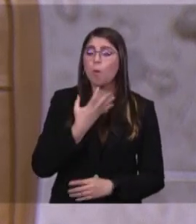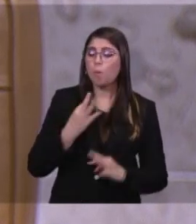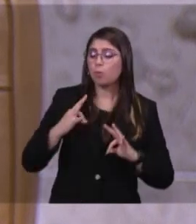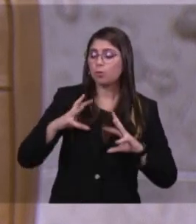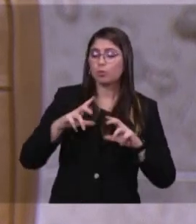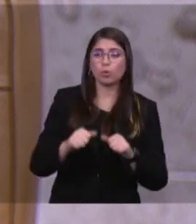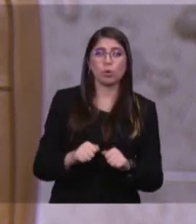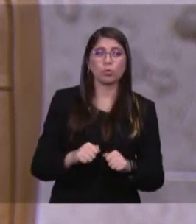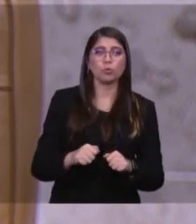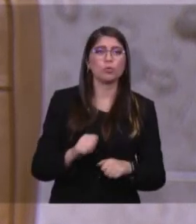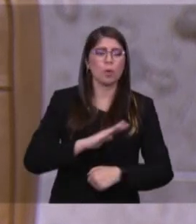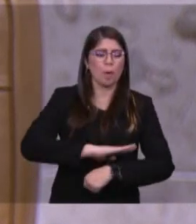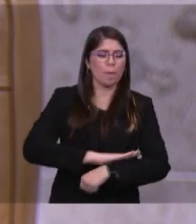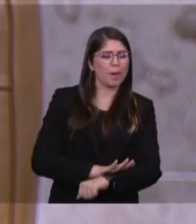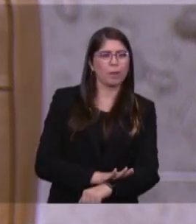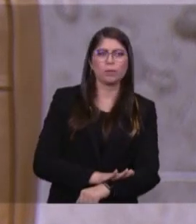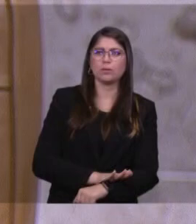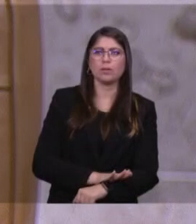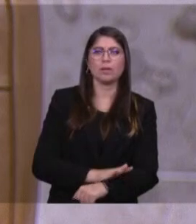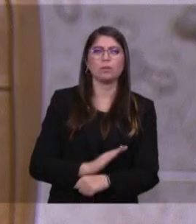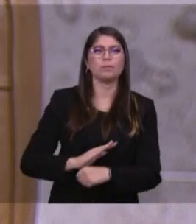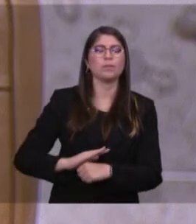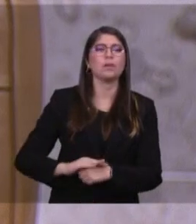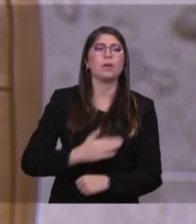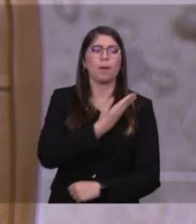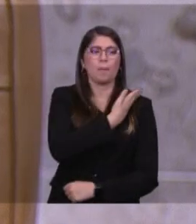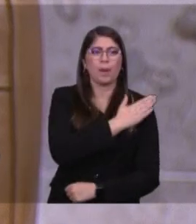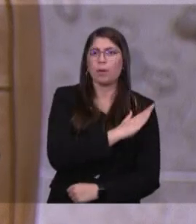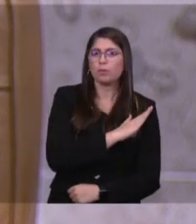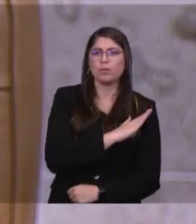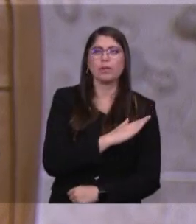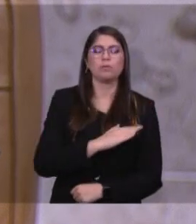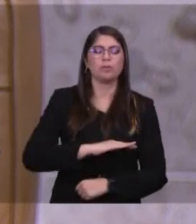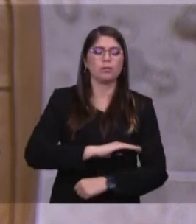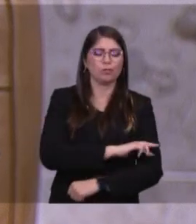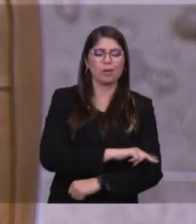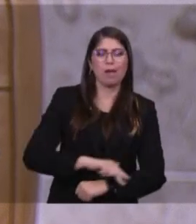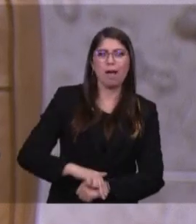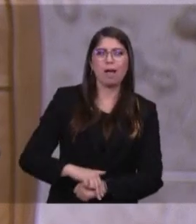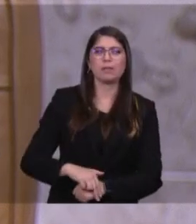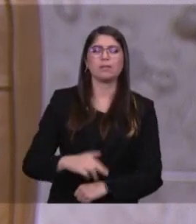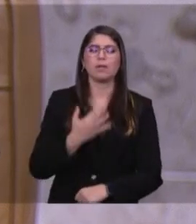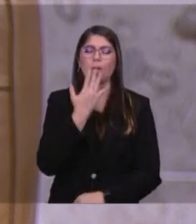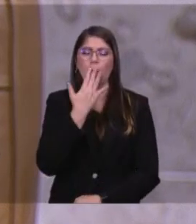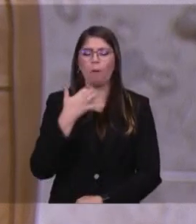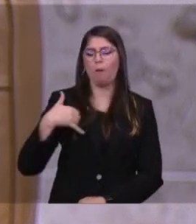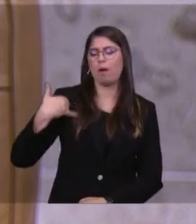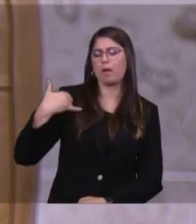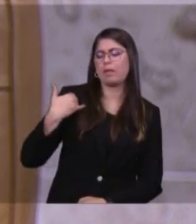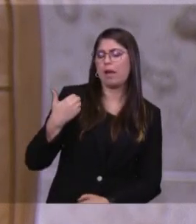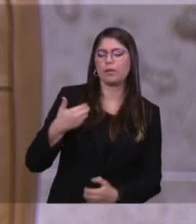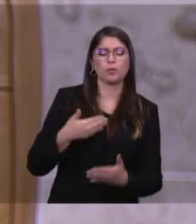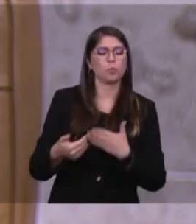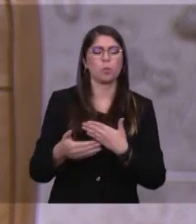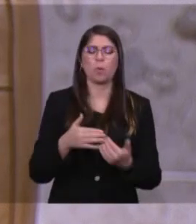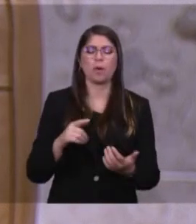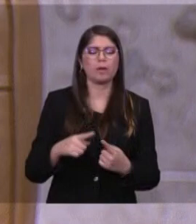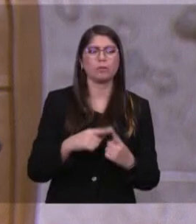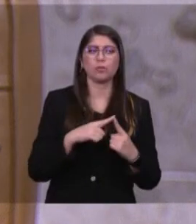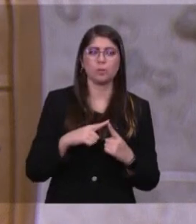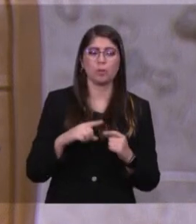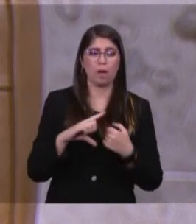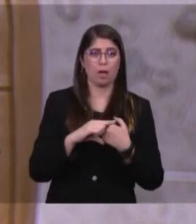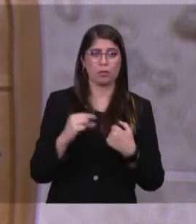origem, raça, cor, sexo, idade e quaisquer outras questões de discriminação,